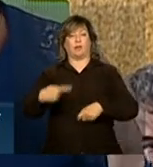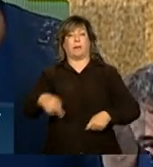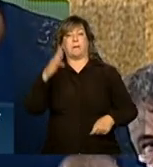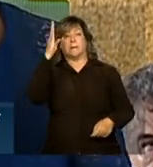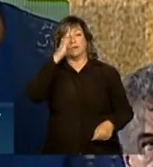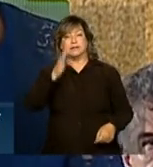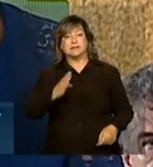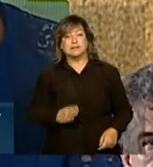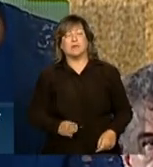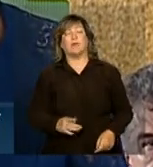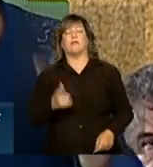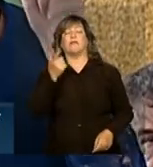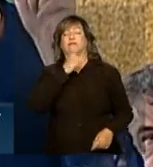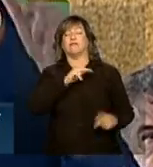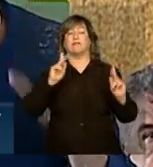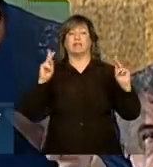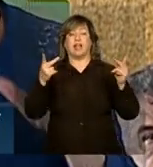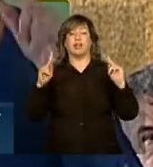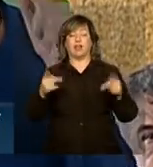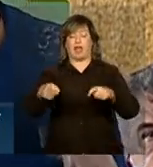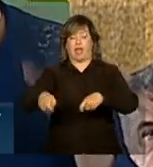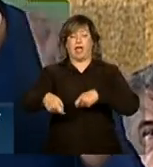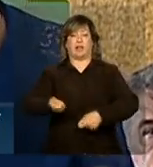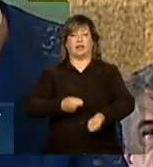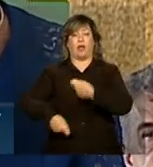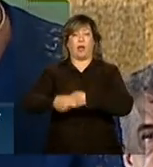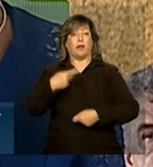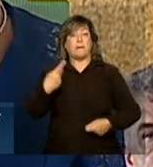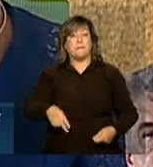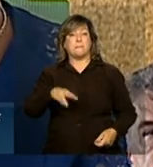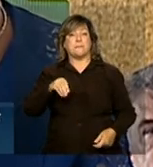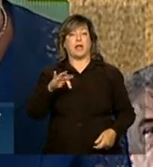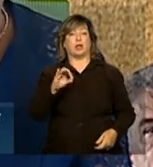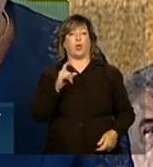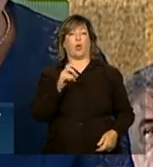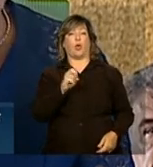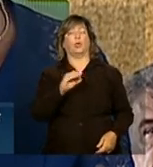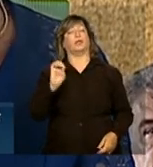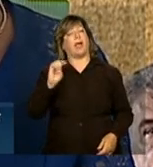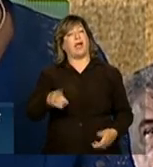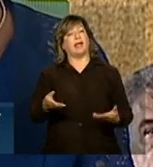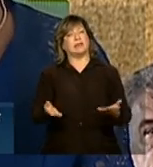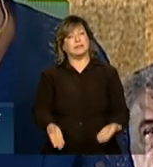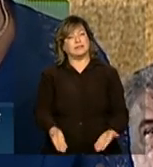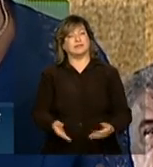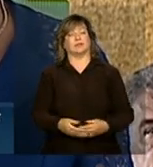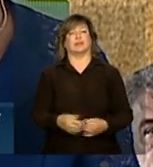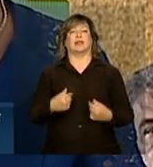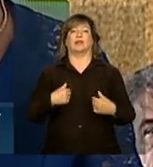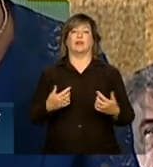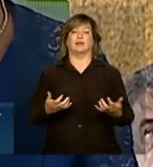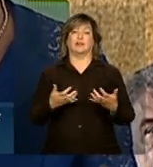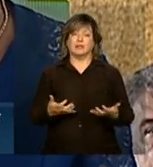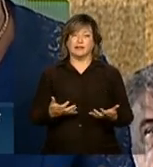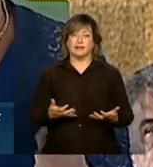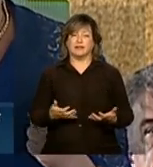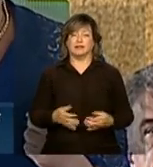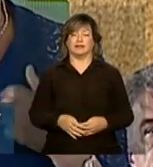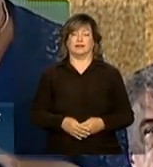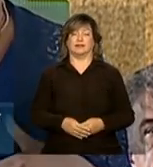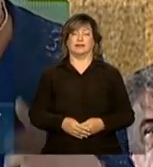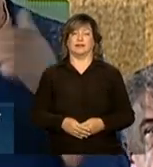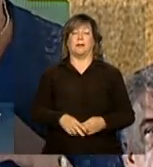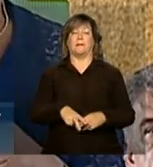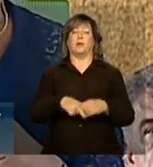Brasil e é uma vitória do agronegócio do Mato Grosso. É isso que eu...